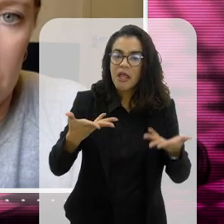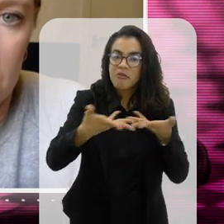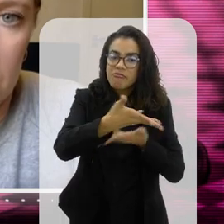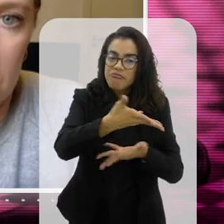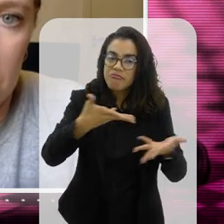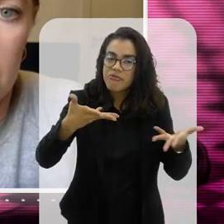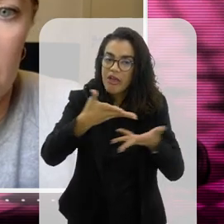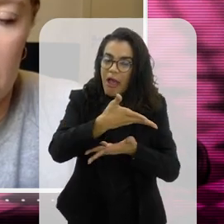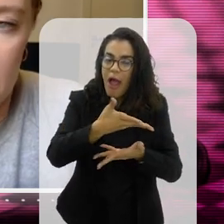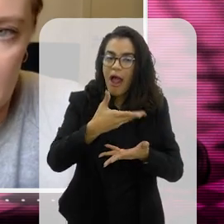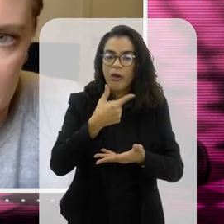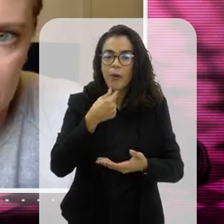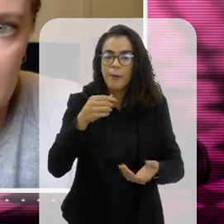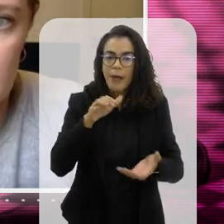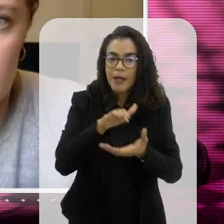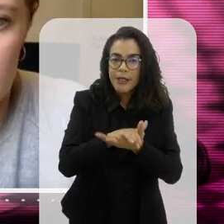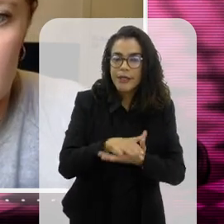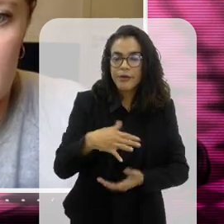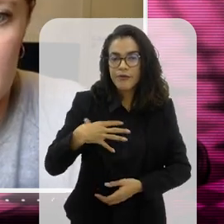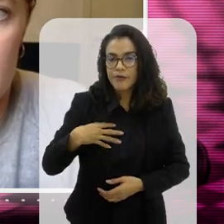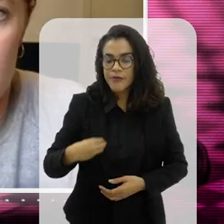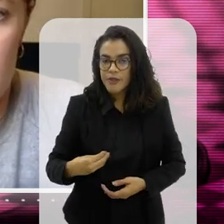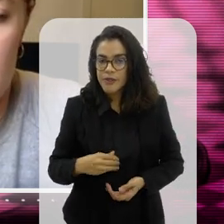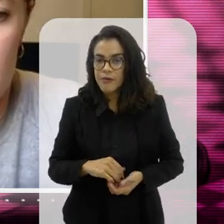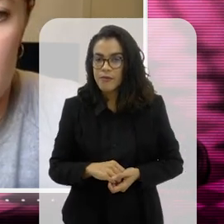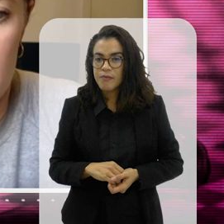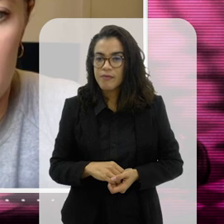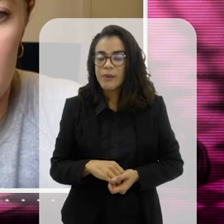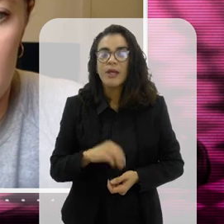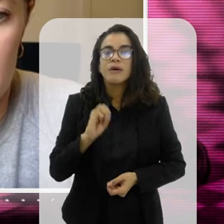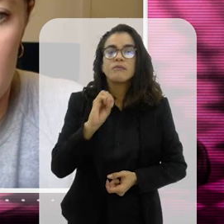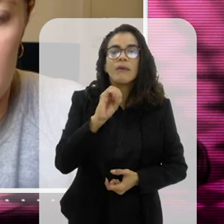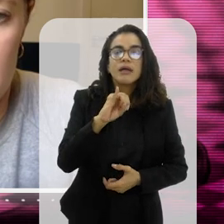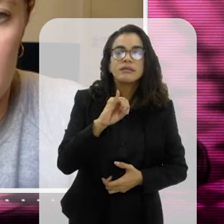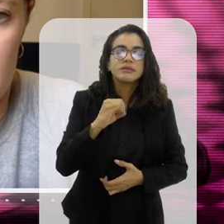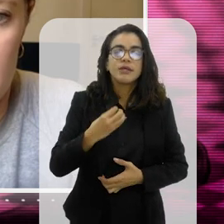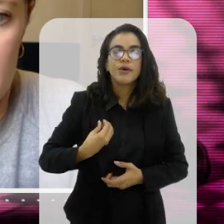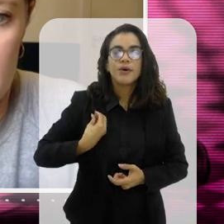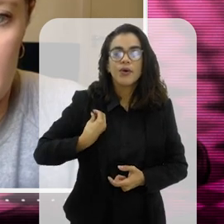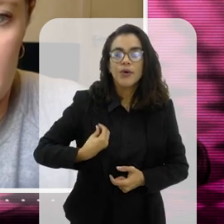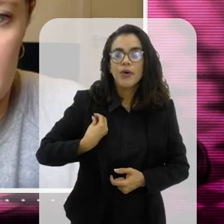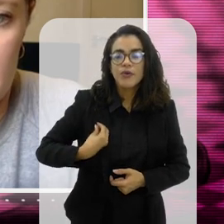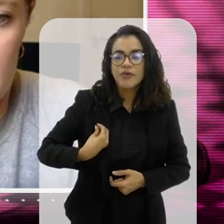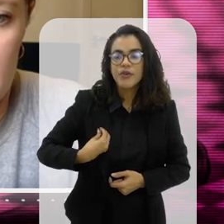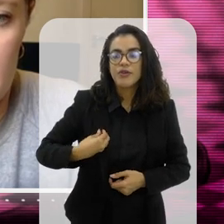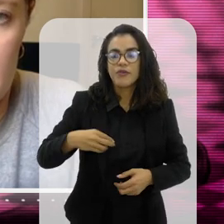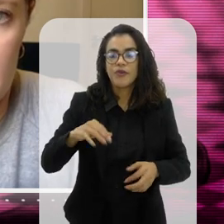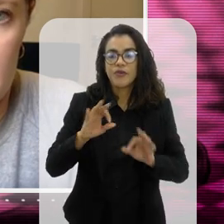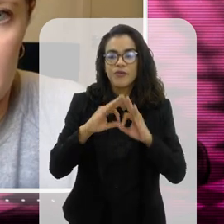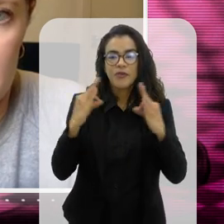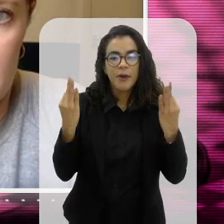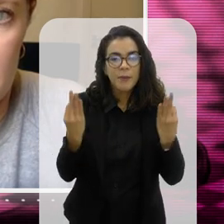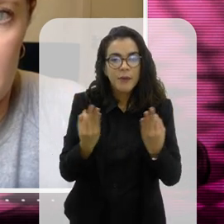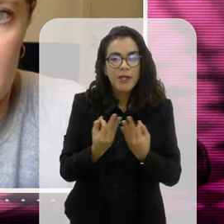diálogo na sua família, com seu marido, com seus filhos, mas se a gente for estender para o seu convívio